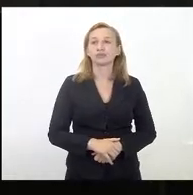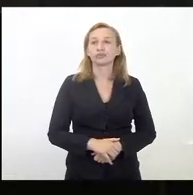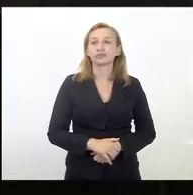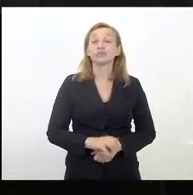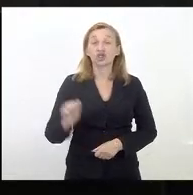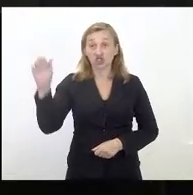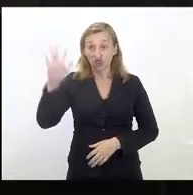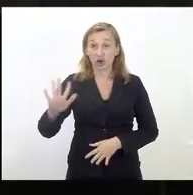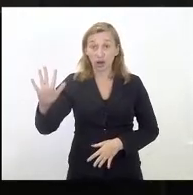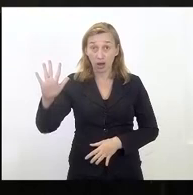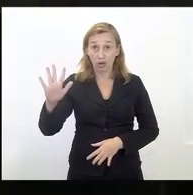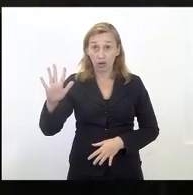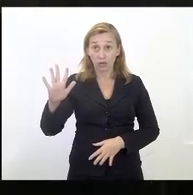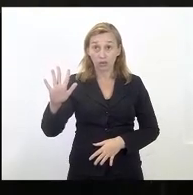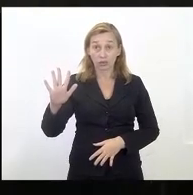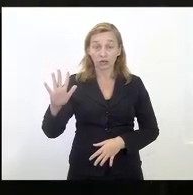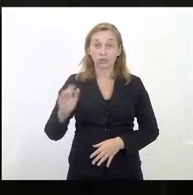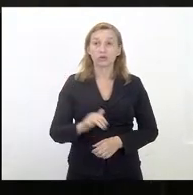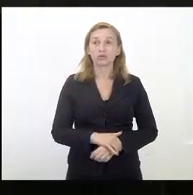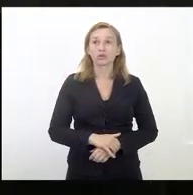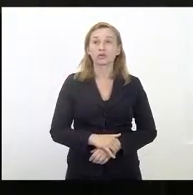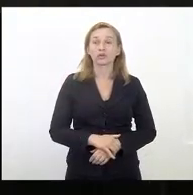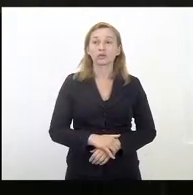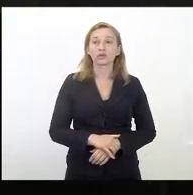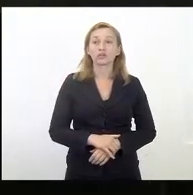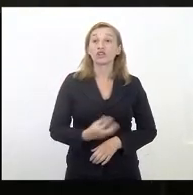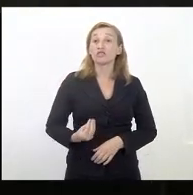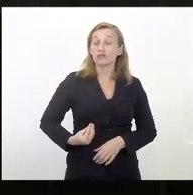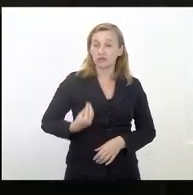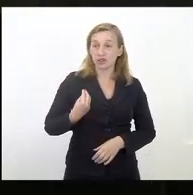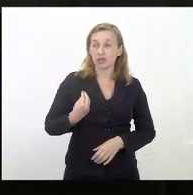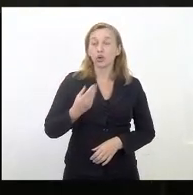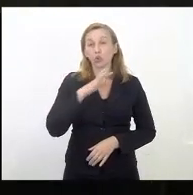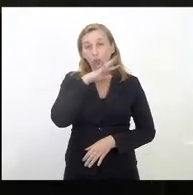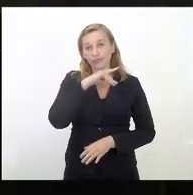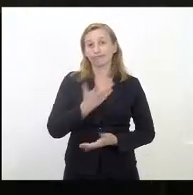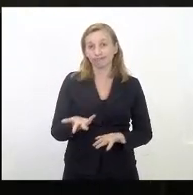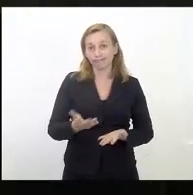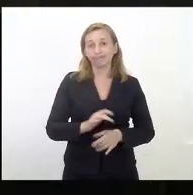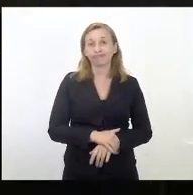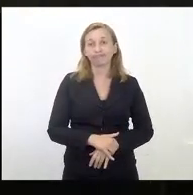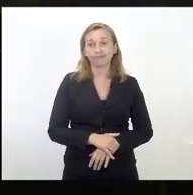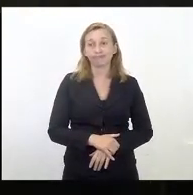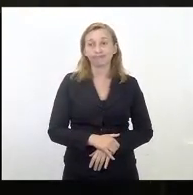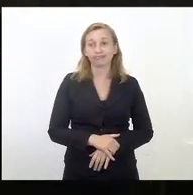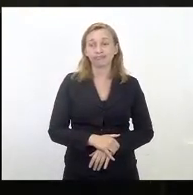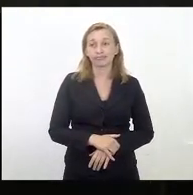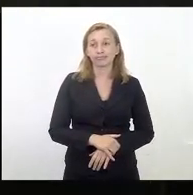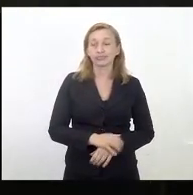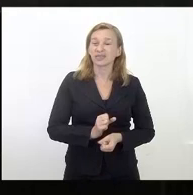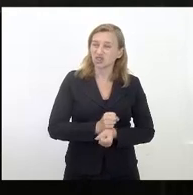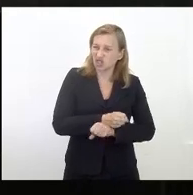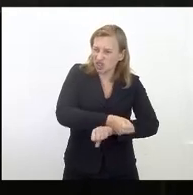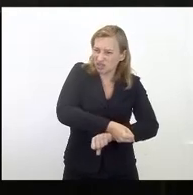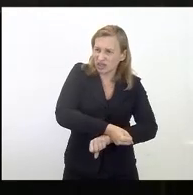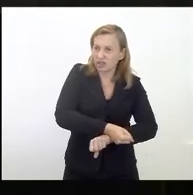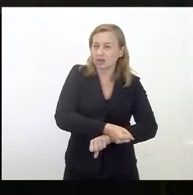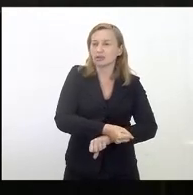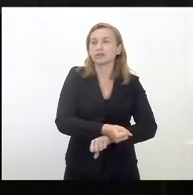de modo geral historicamente vinculada a uma condição de vida precarizada desde a escravatura